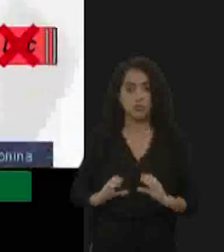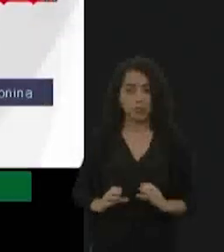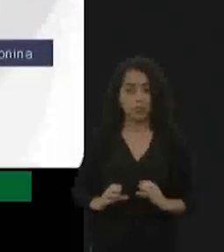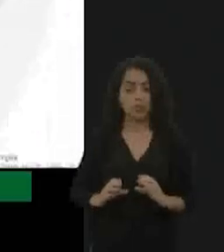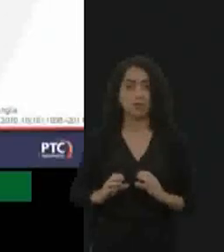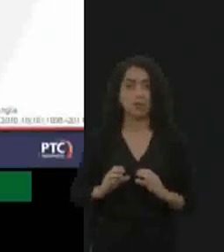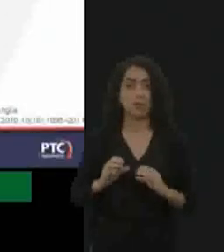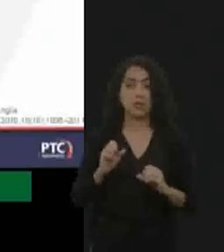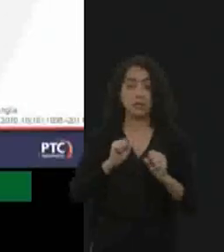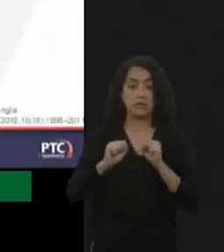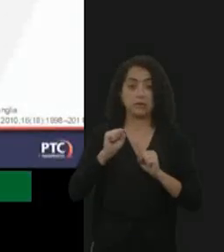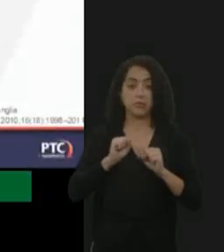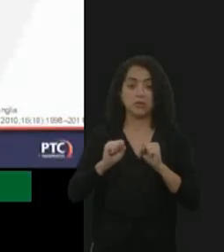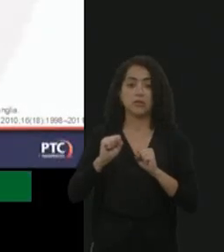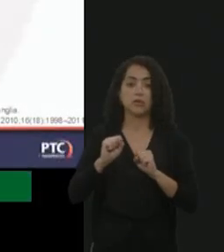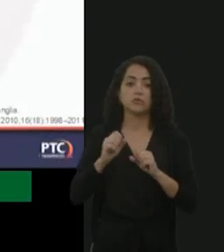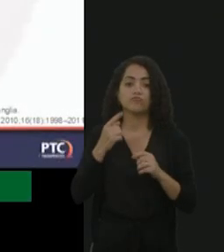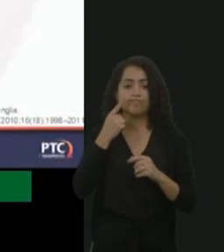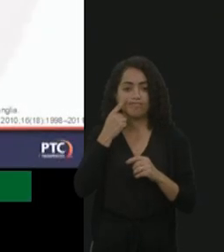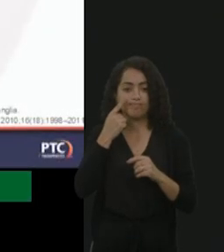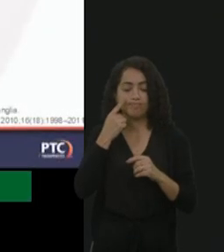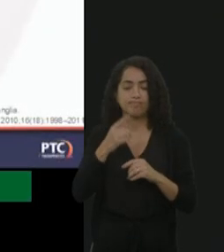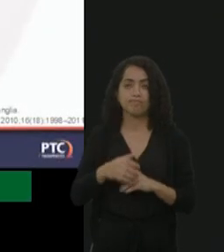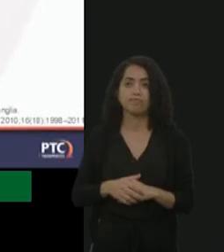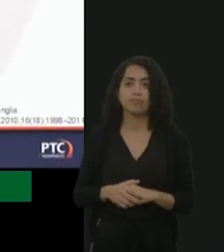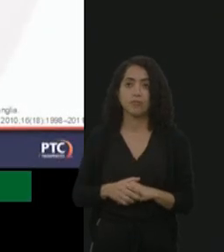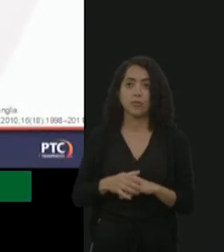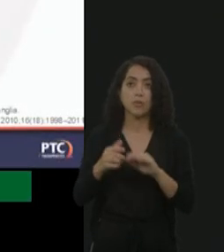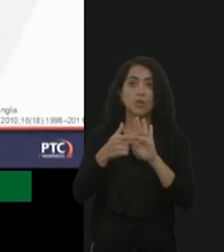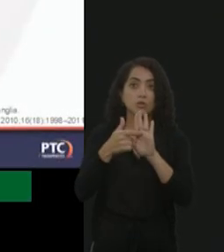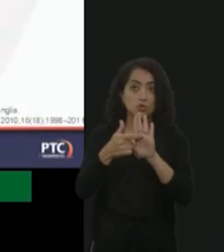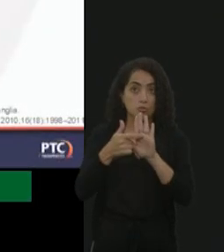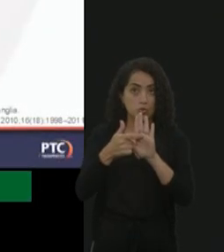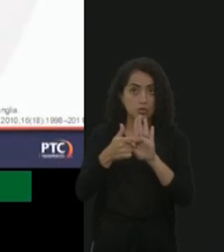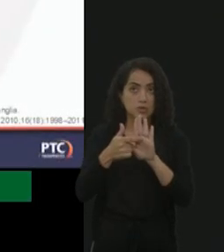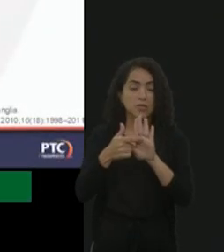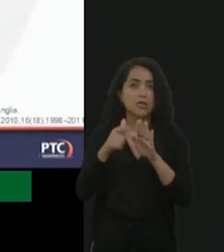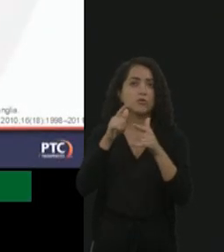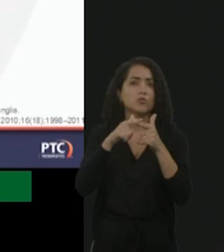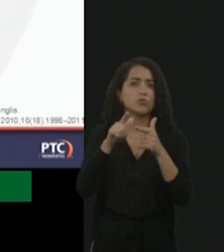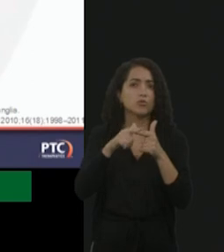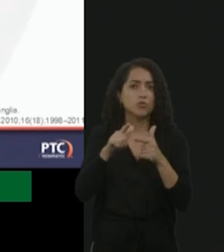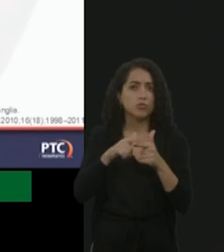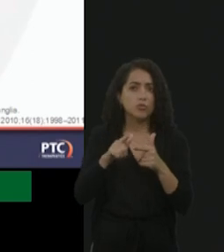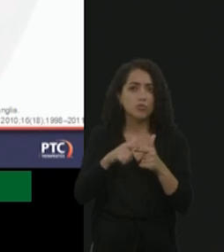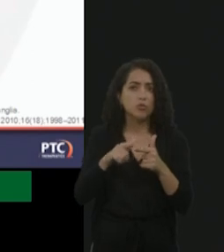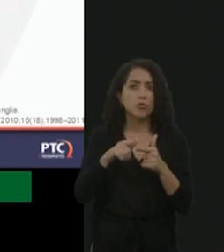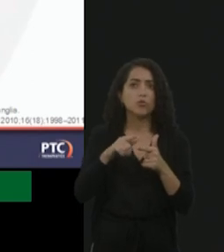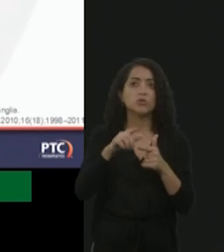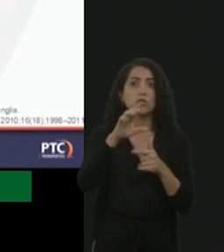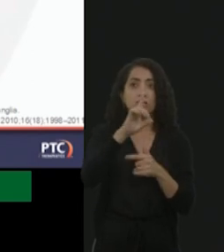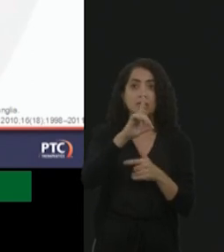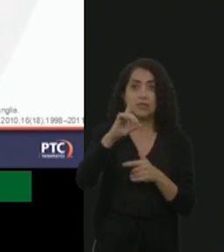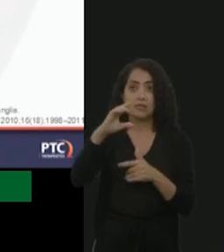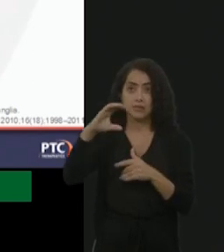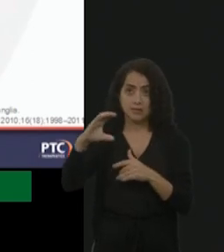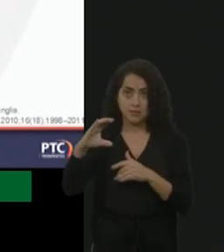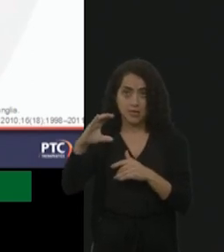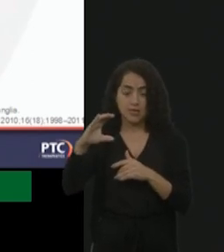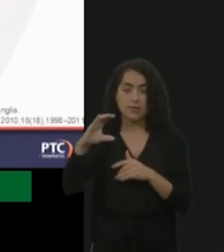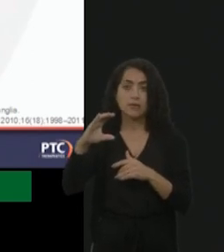irritabilidade. Então, só mostrando aqui onde está o defeito, né, então o gene DDC ele vai codificar a enzima